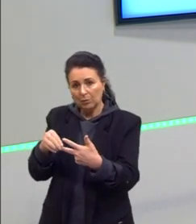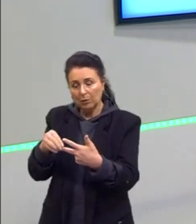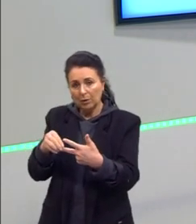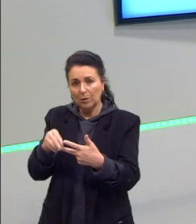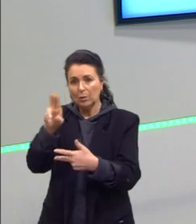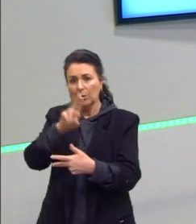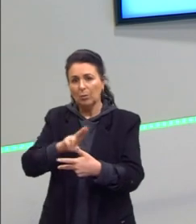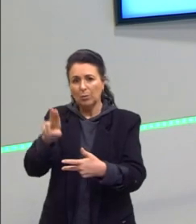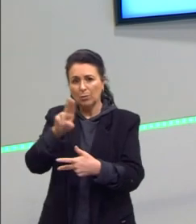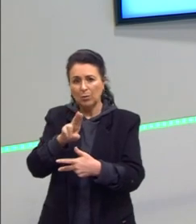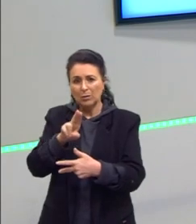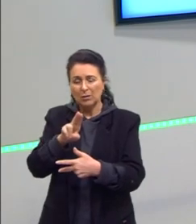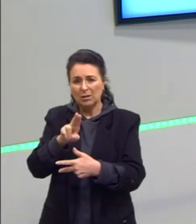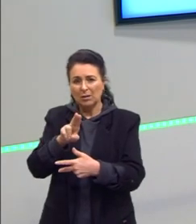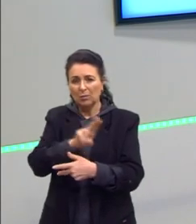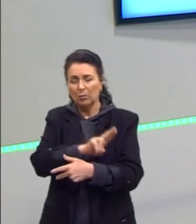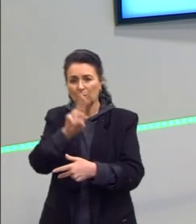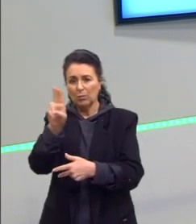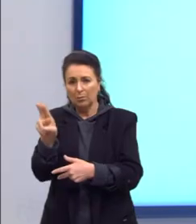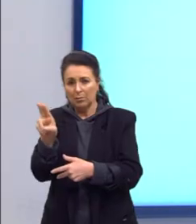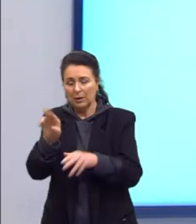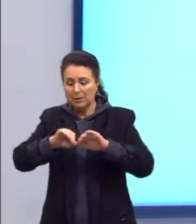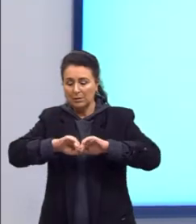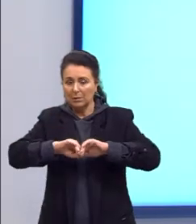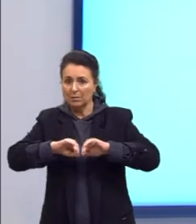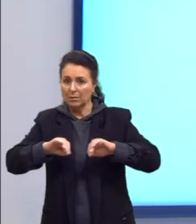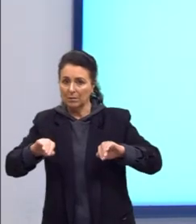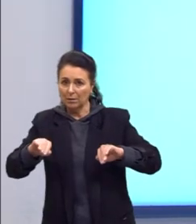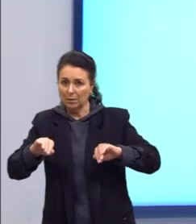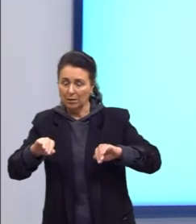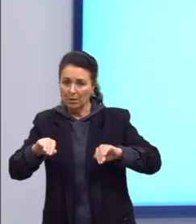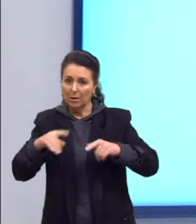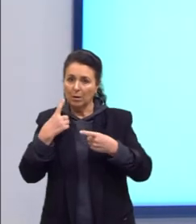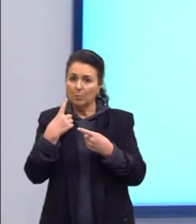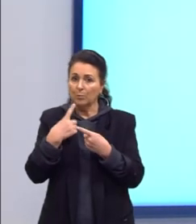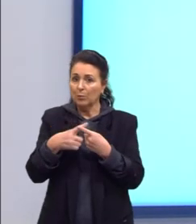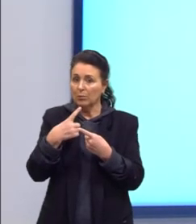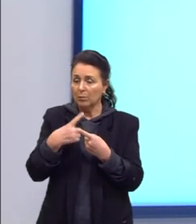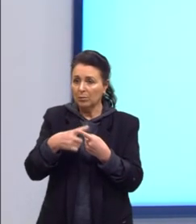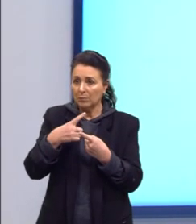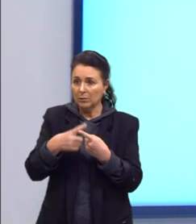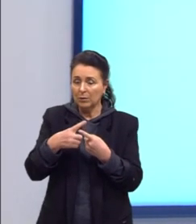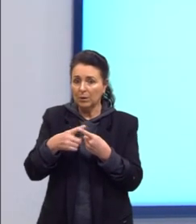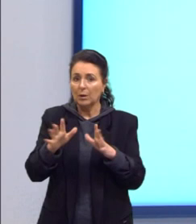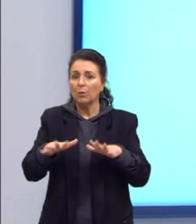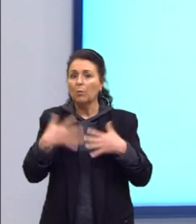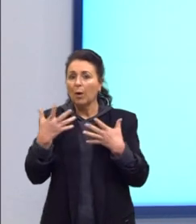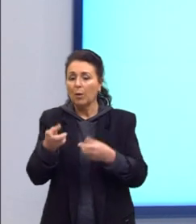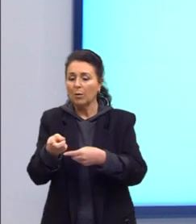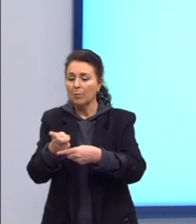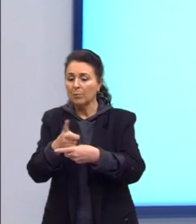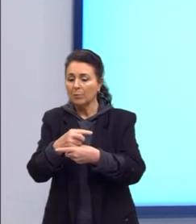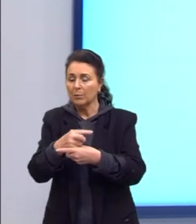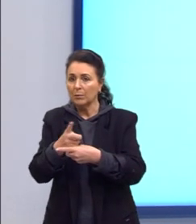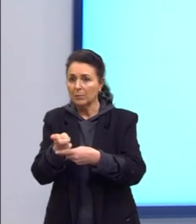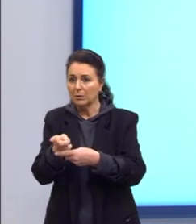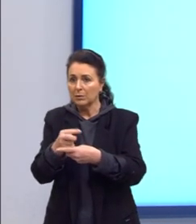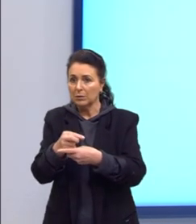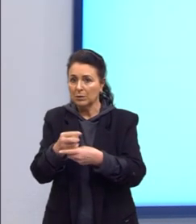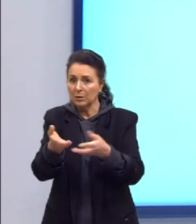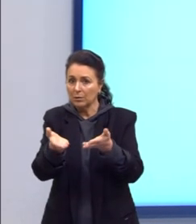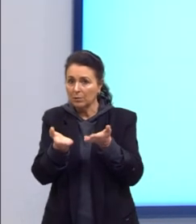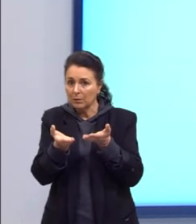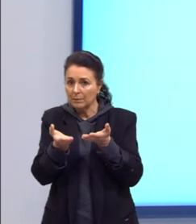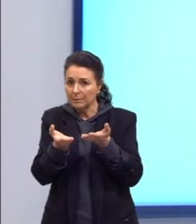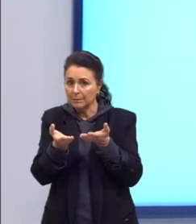trazer o termo multímetro ele vai trazer separado né que é para já se referir a Qual medida está sendo feito então vejam que ele já